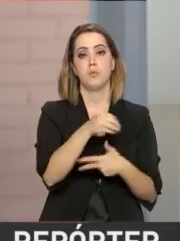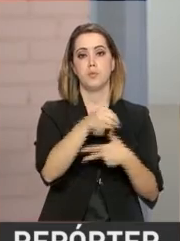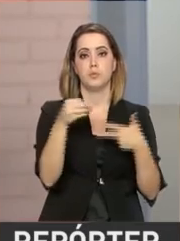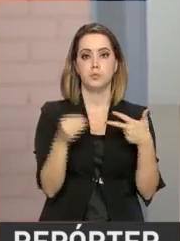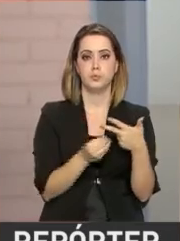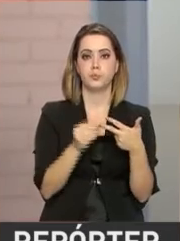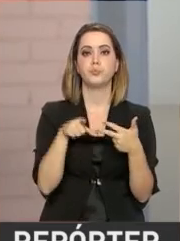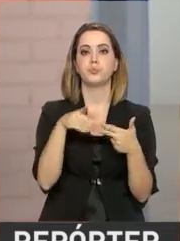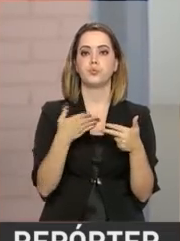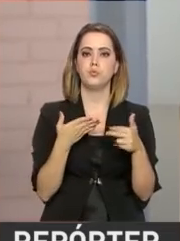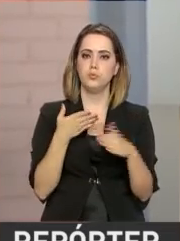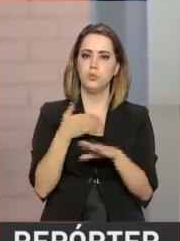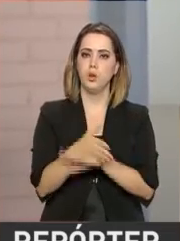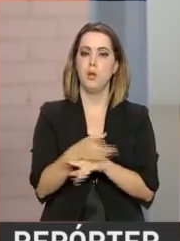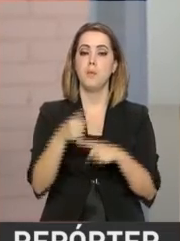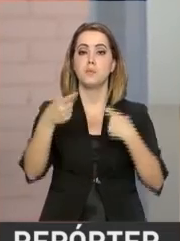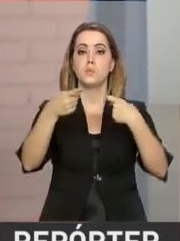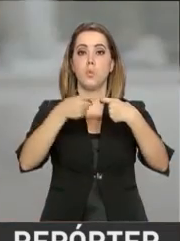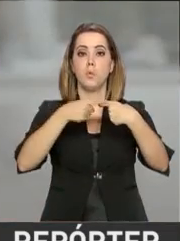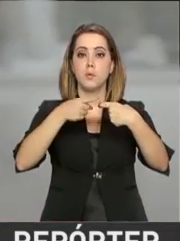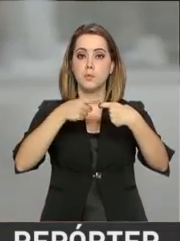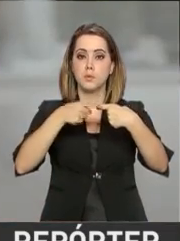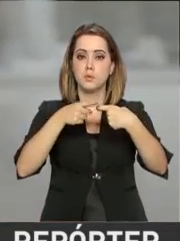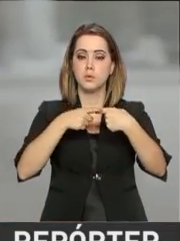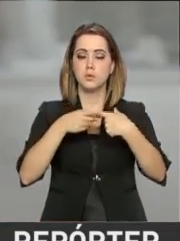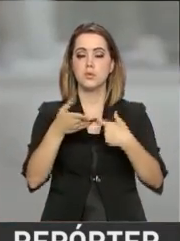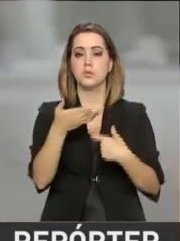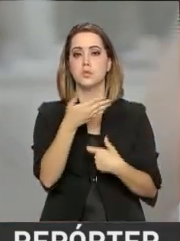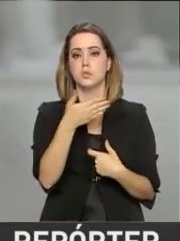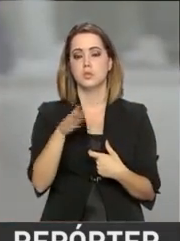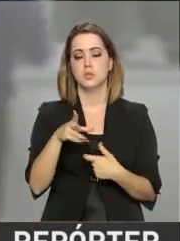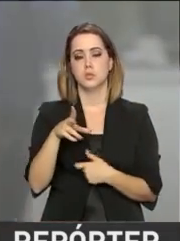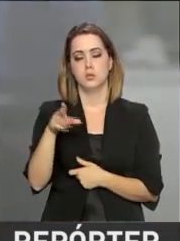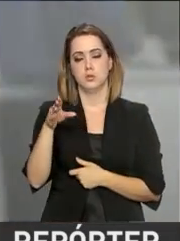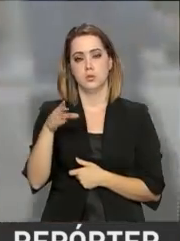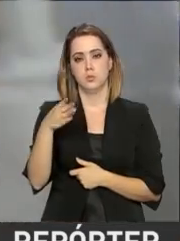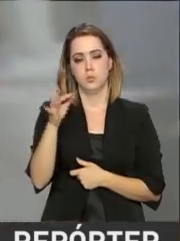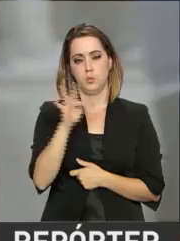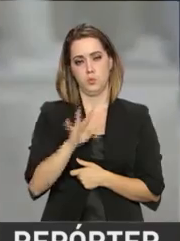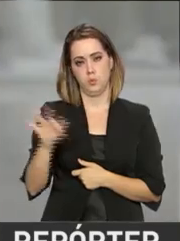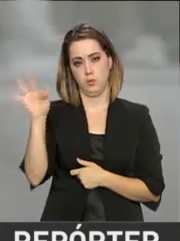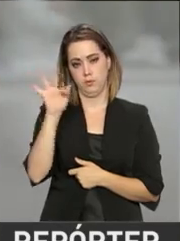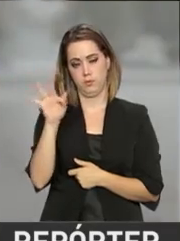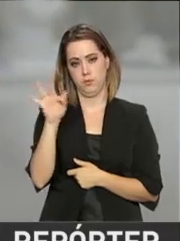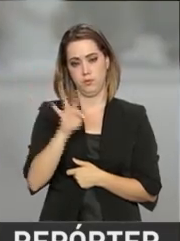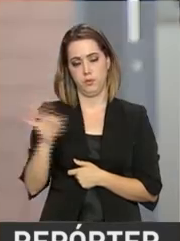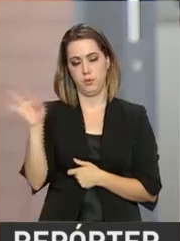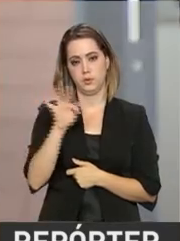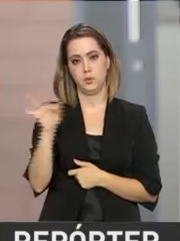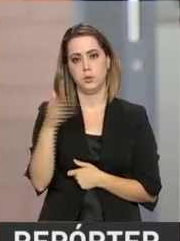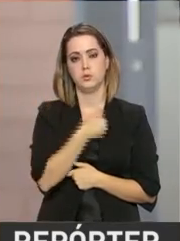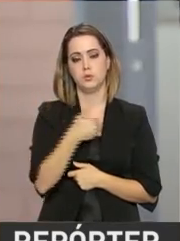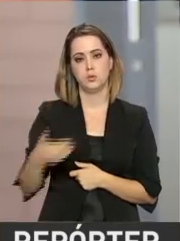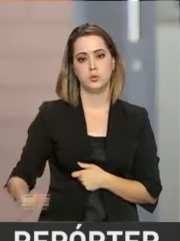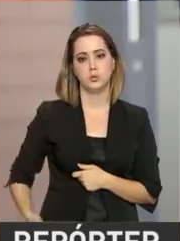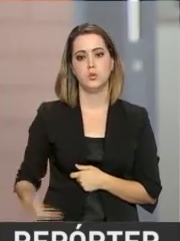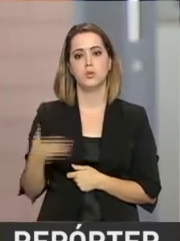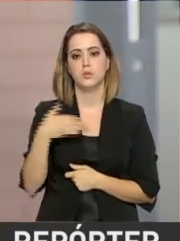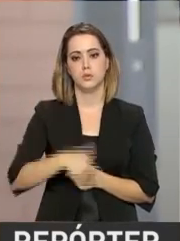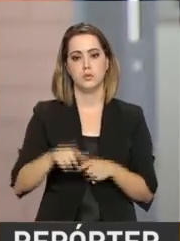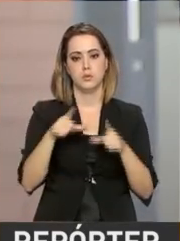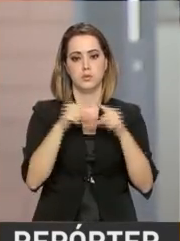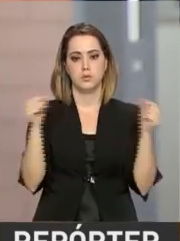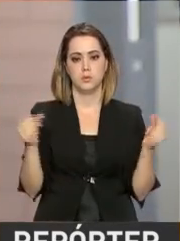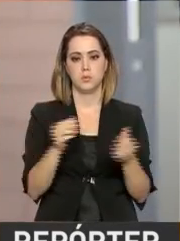garantiu vaga no curso de medicina em uma instituição de ensino superior pública em brasília através do enem que